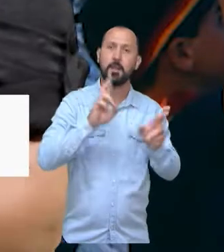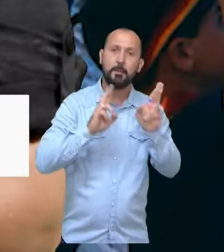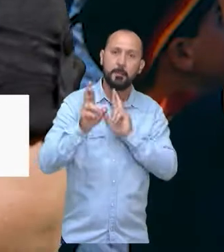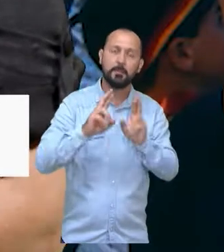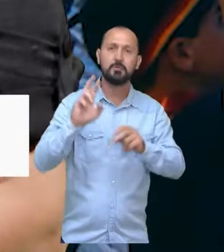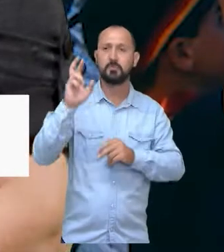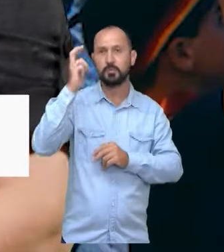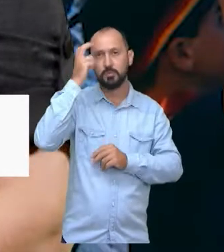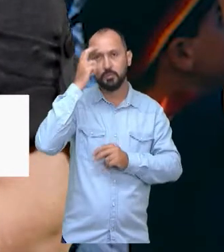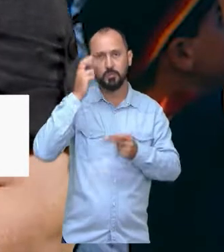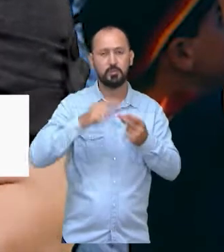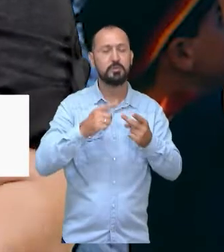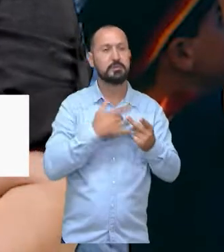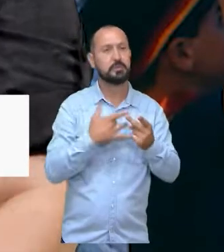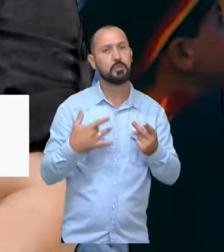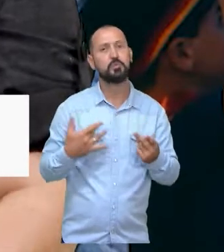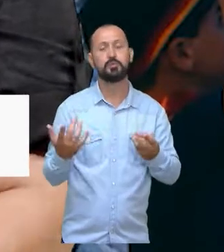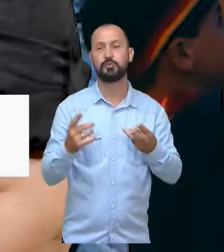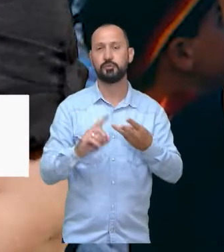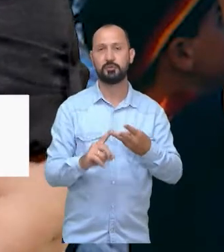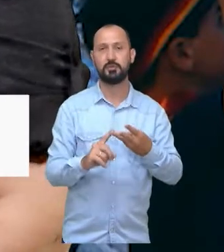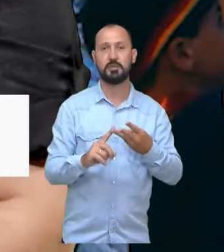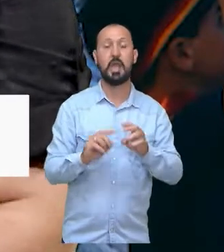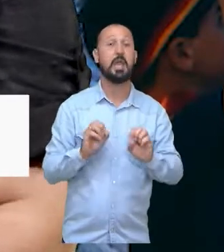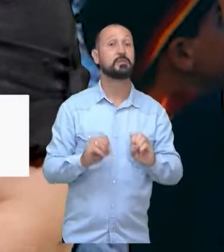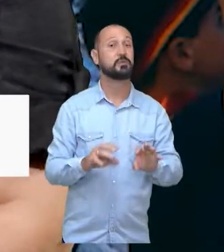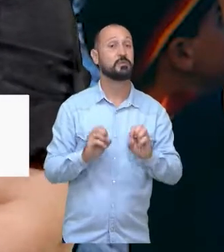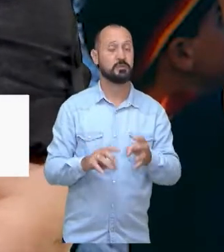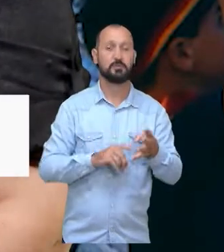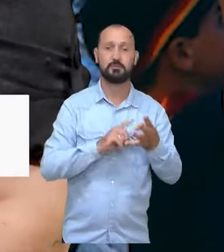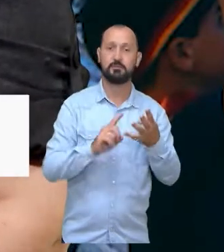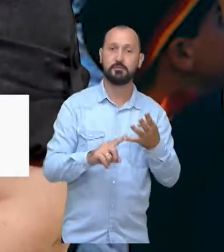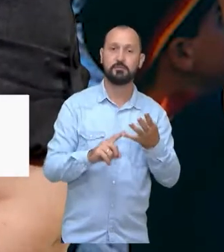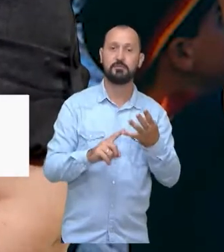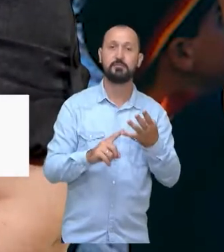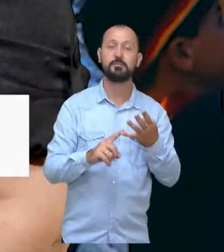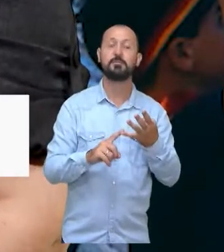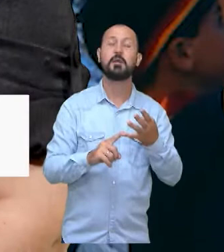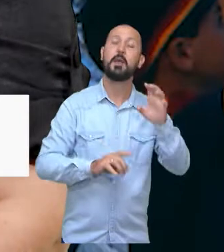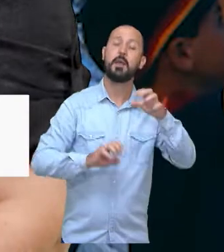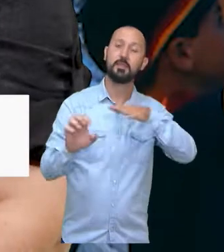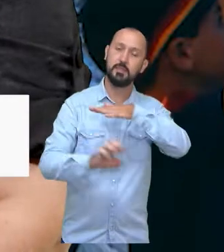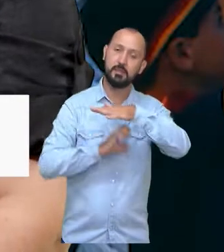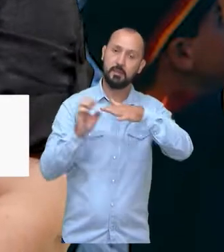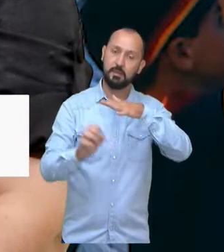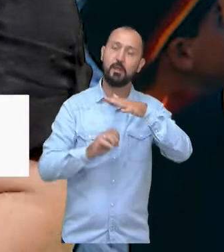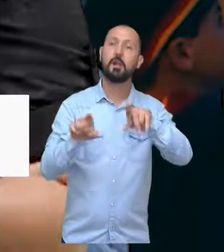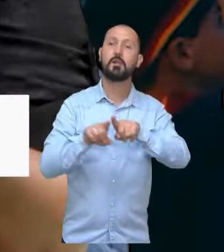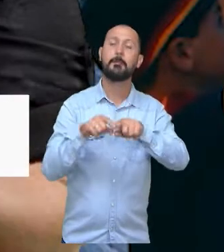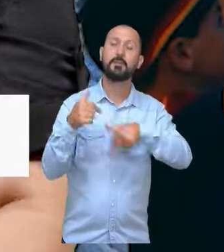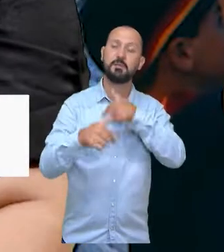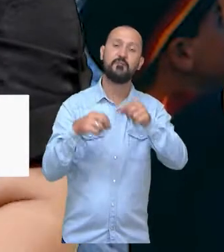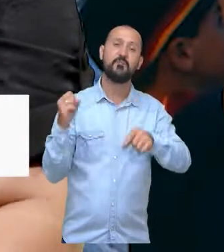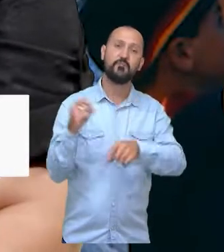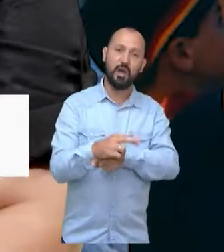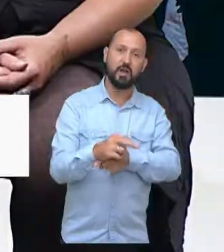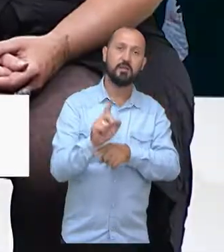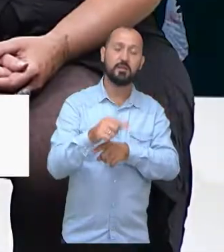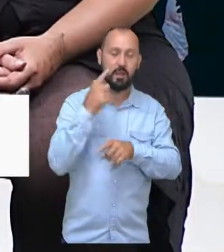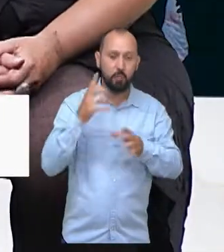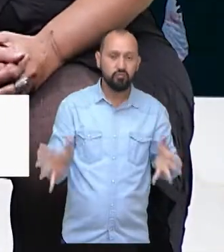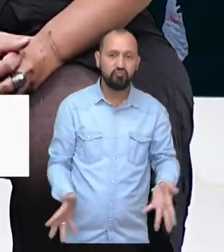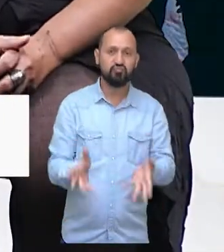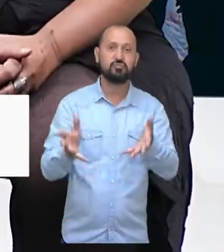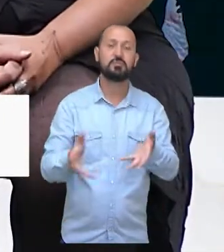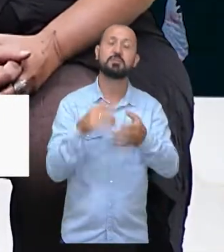sobre saúde, responde sobre educação e também sobre empreendedorismo e empregabilidade, que é um fomento que a gente tem